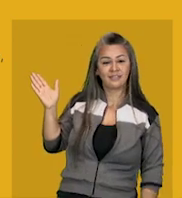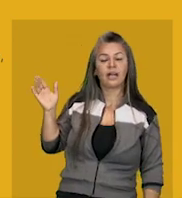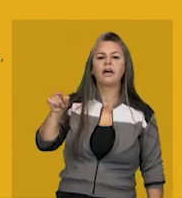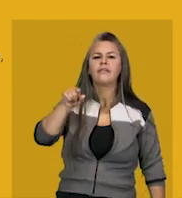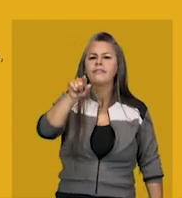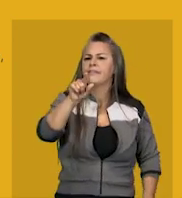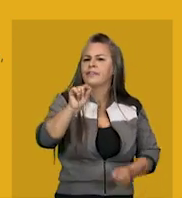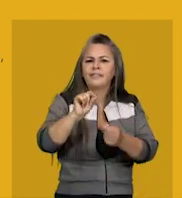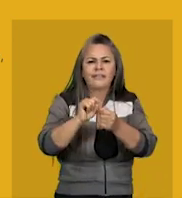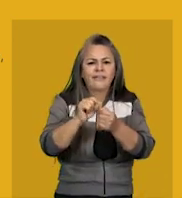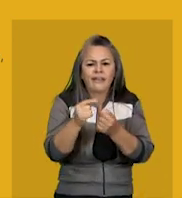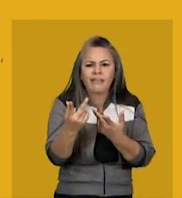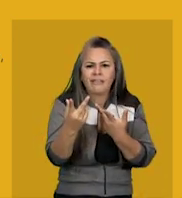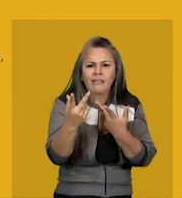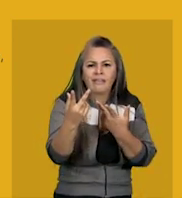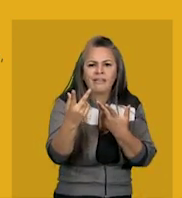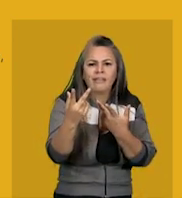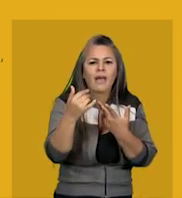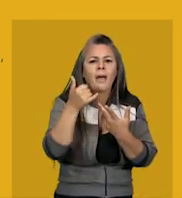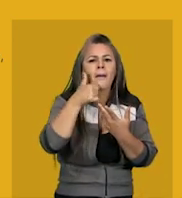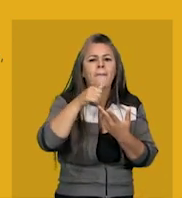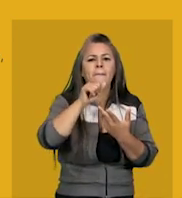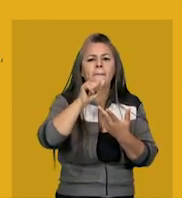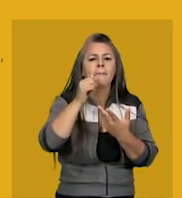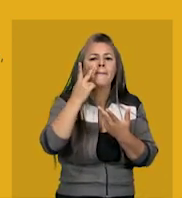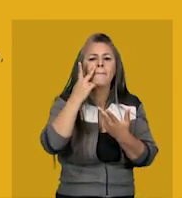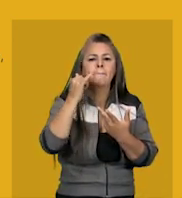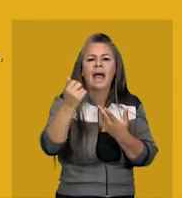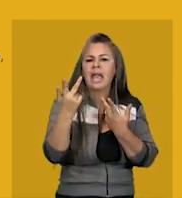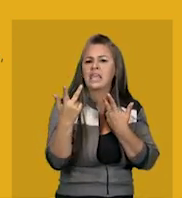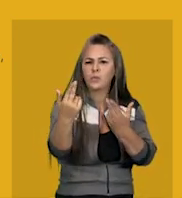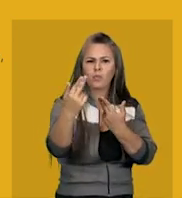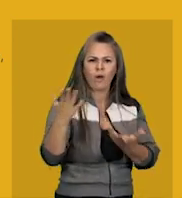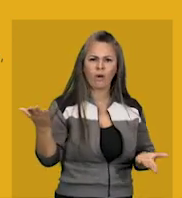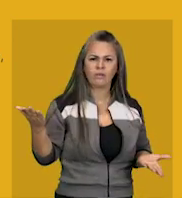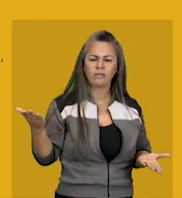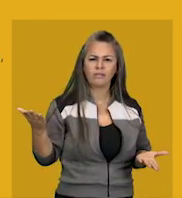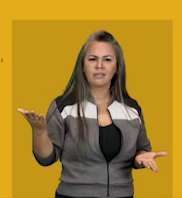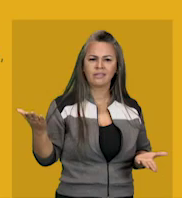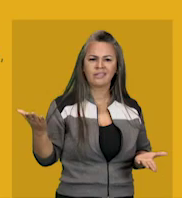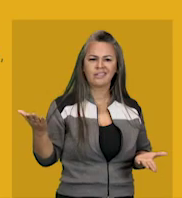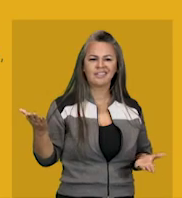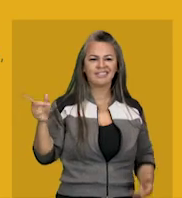seu pai. Tal e qual, está comparando você ao seu pai. Você agiu igual a ele, tal e qual.